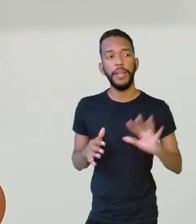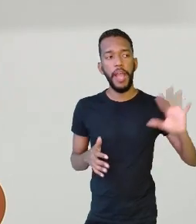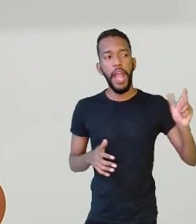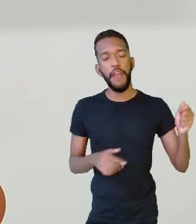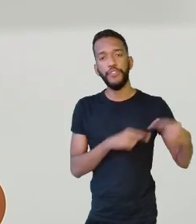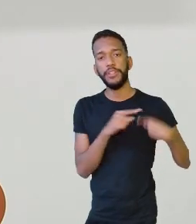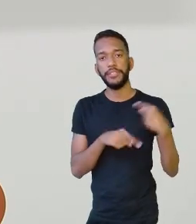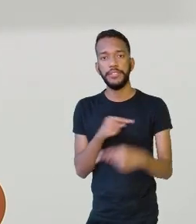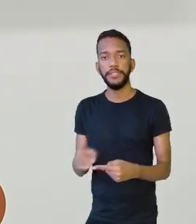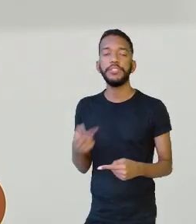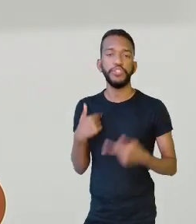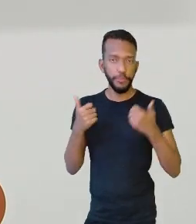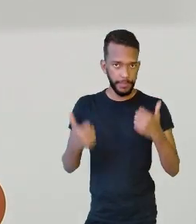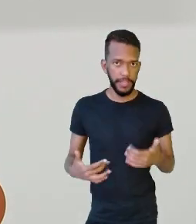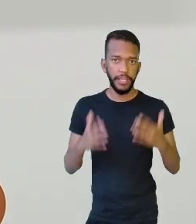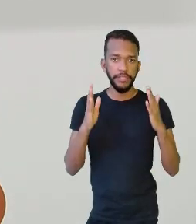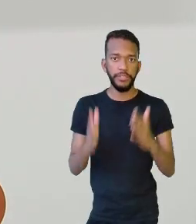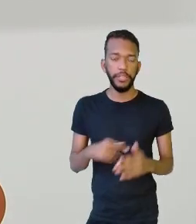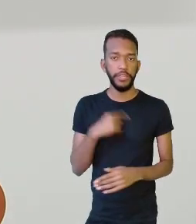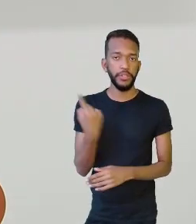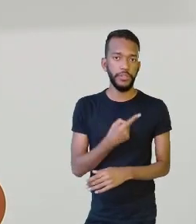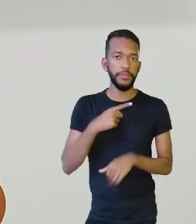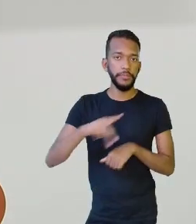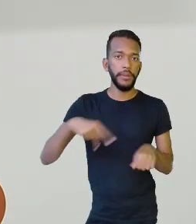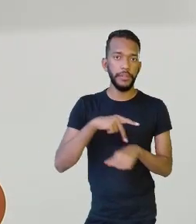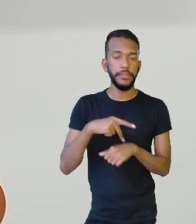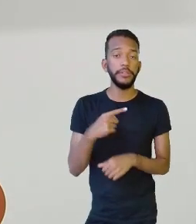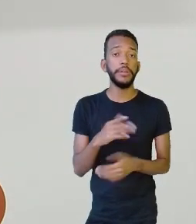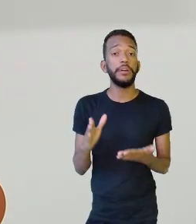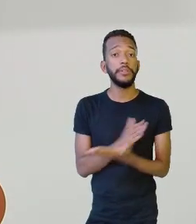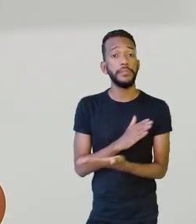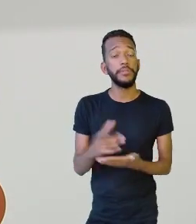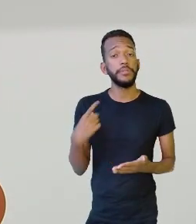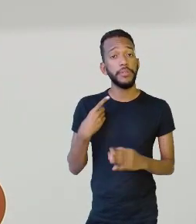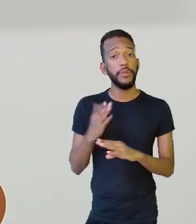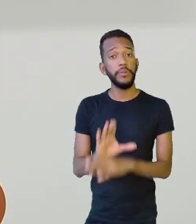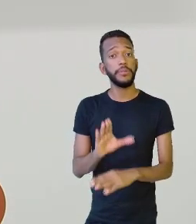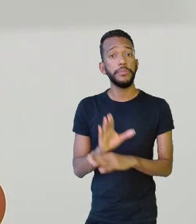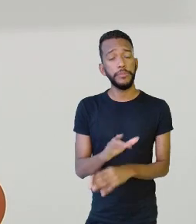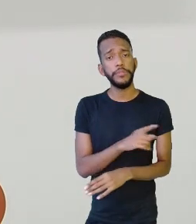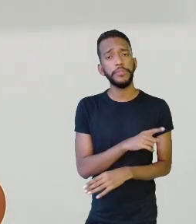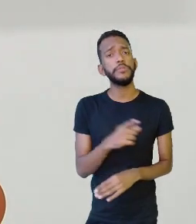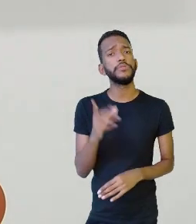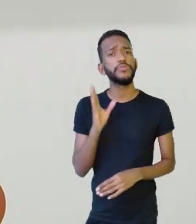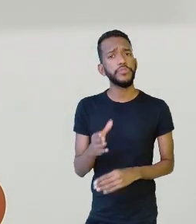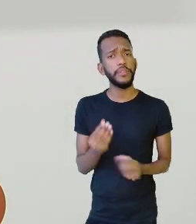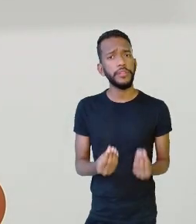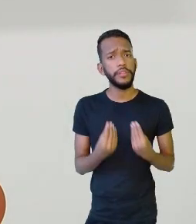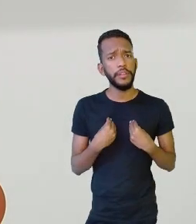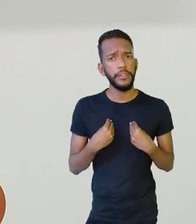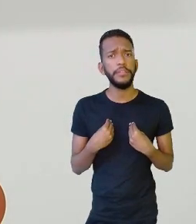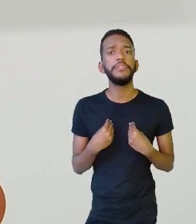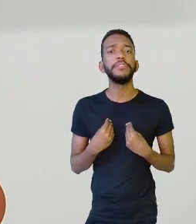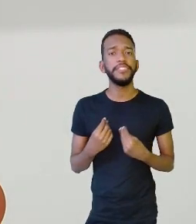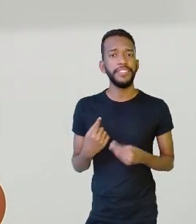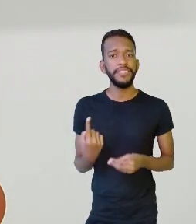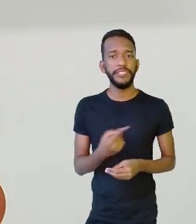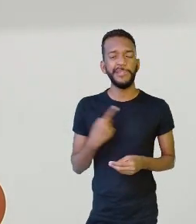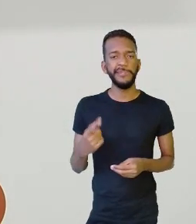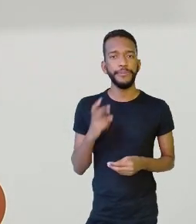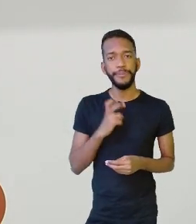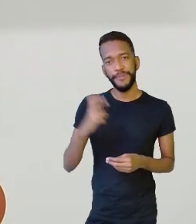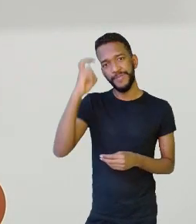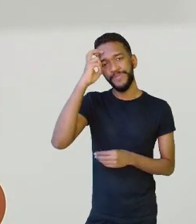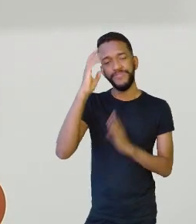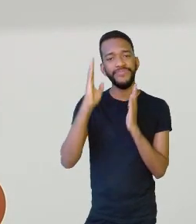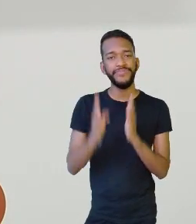afrodescendentes em nosso país e vimos algumas contribuições que eles deram para a nossa